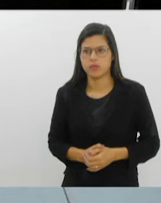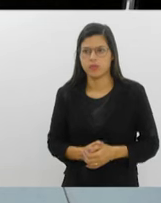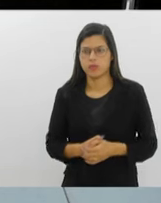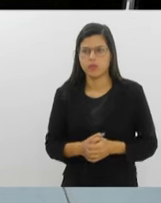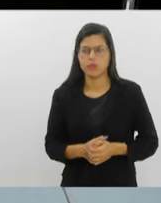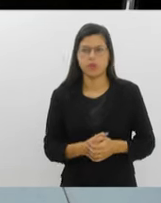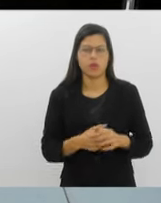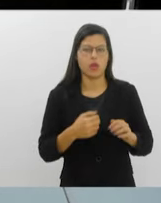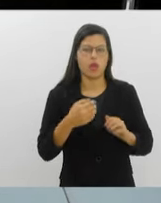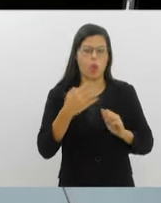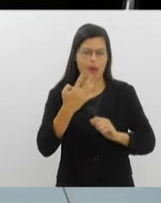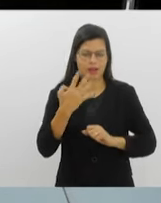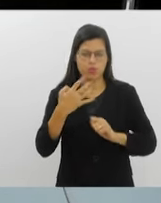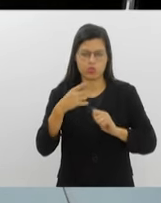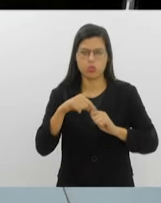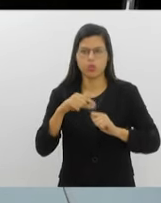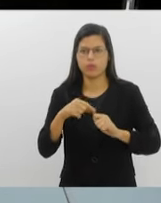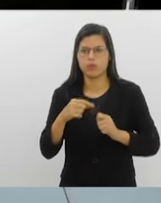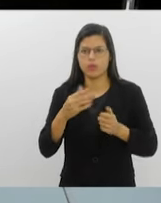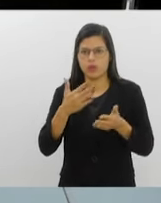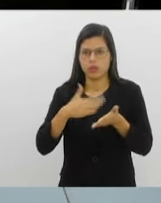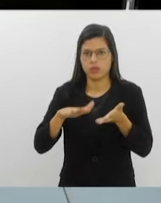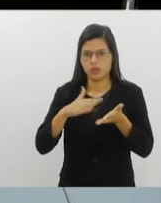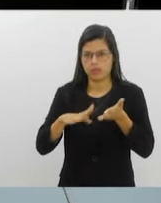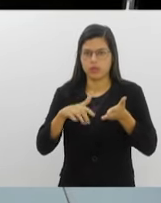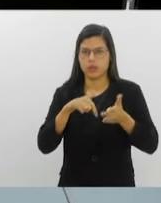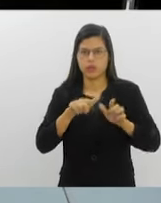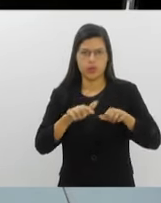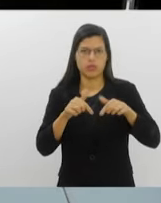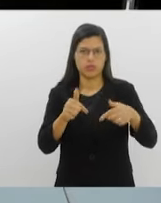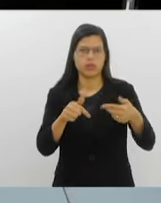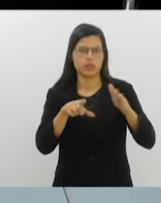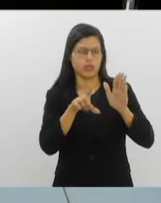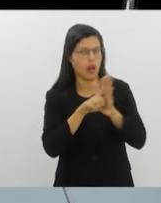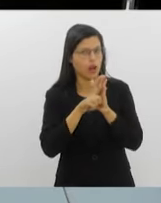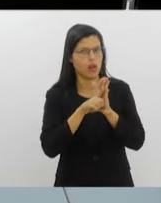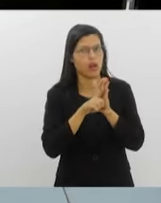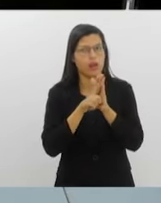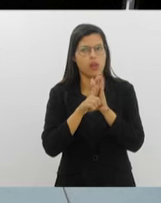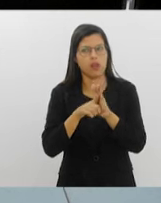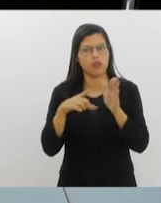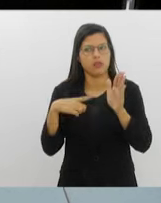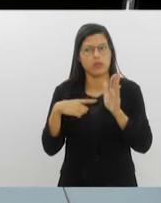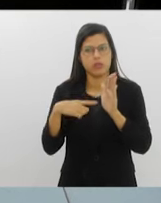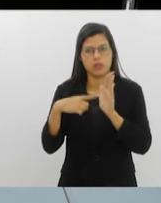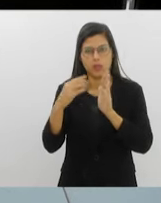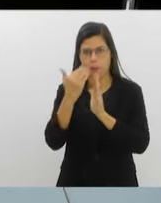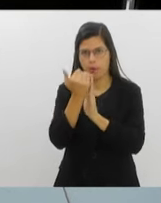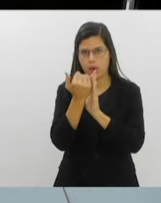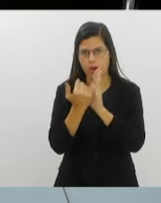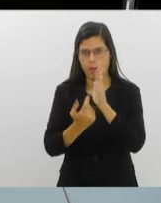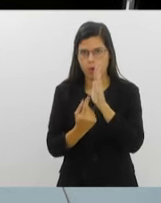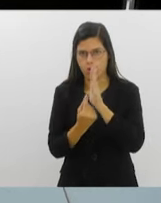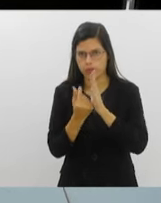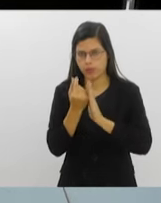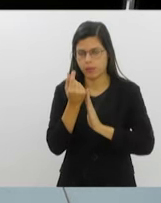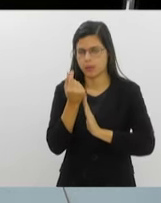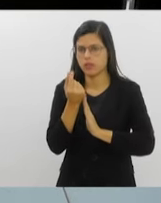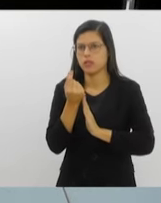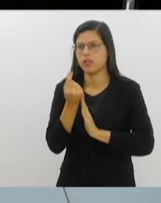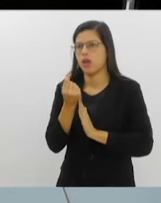As despesas decorrentes da iniciativa desta lei correrão por conta de programação orçamentária destinada à